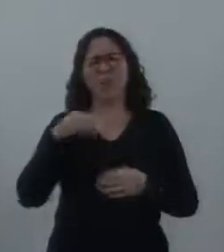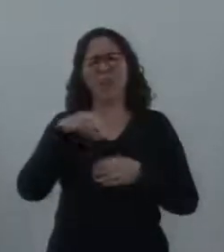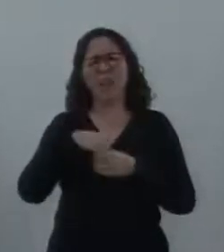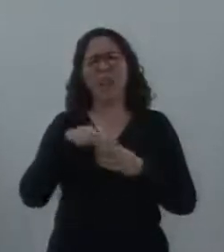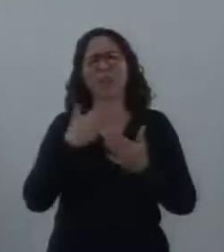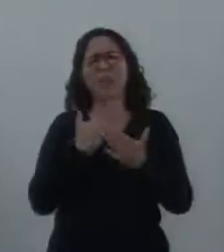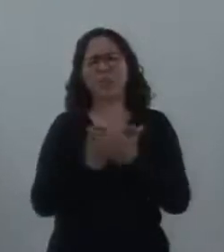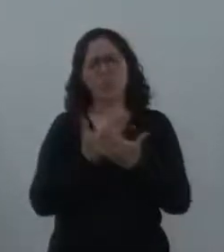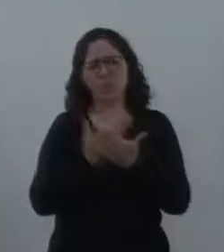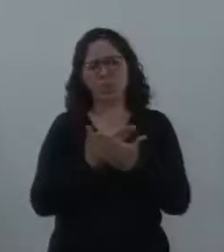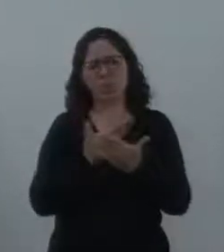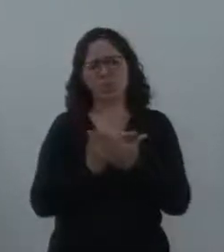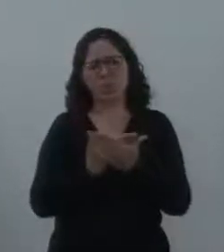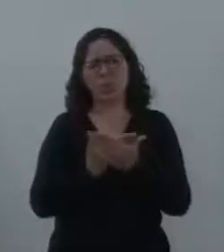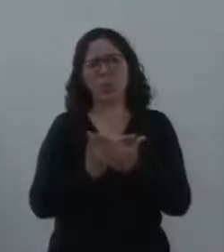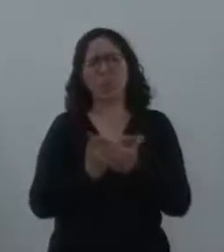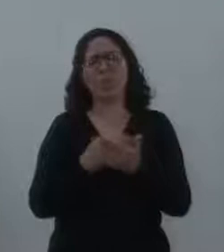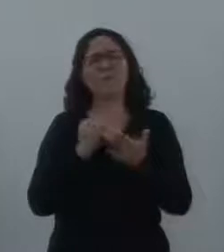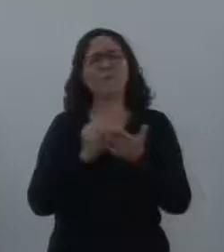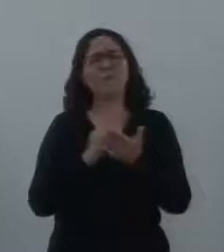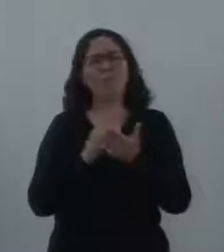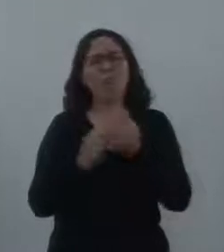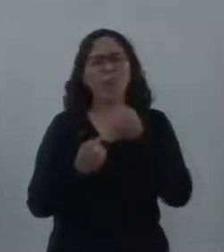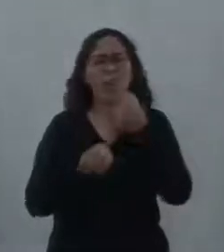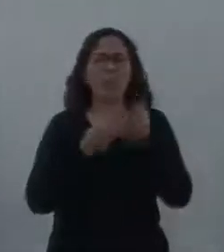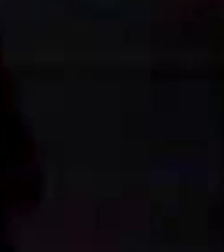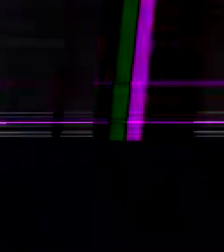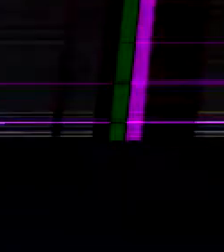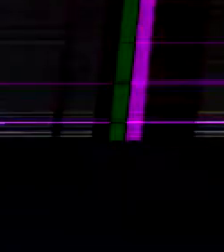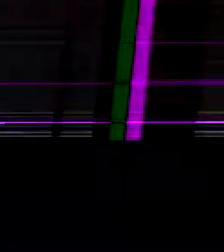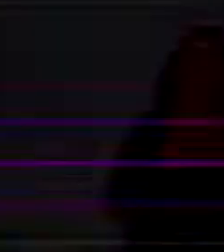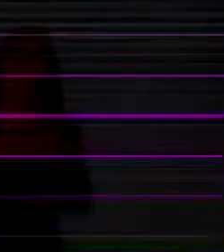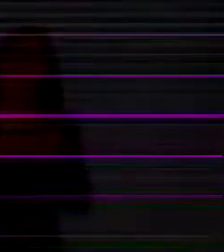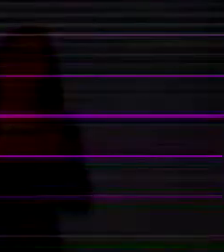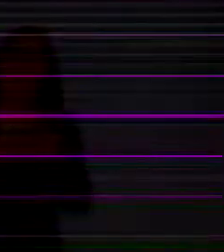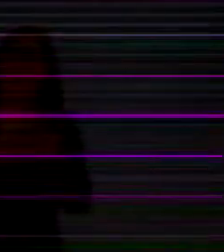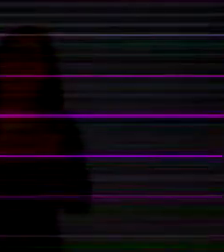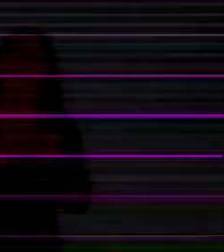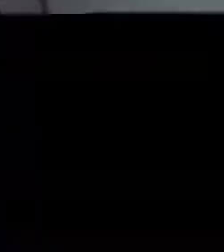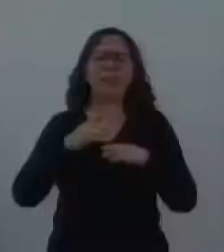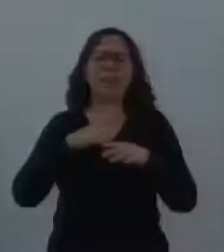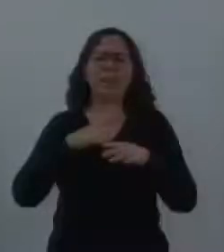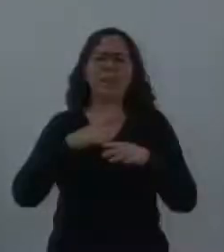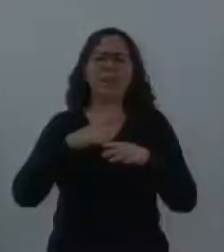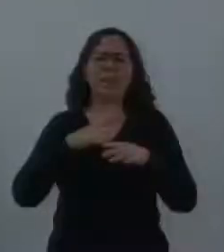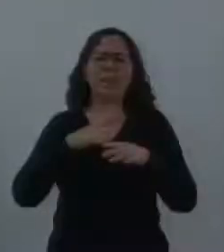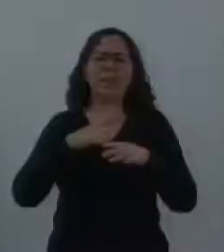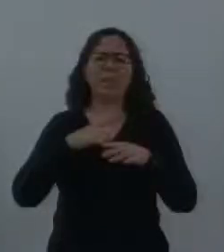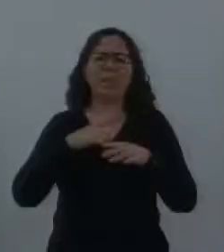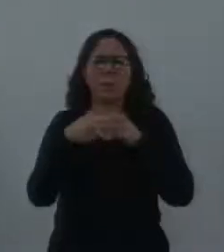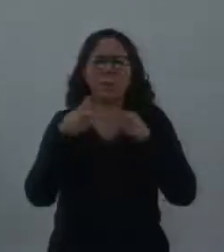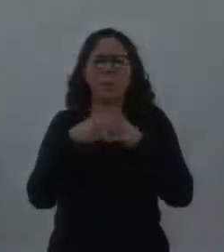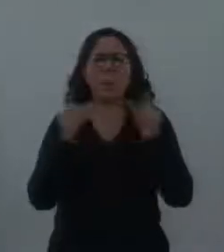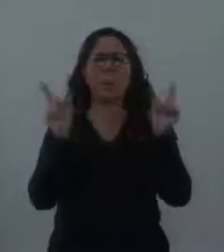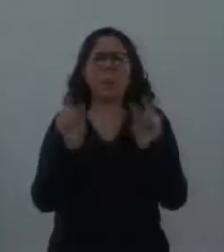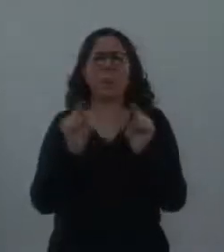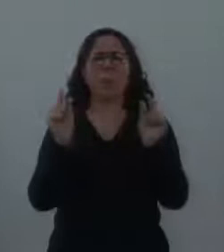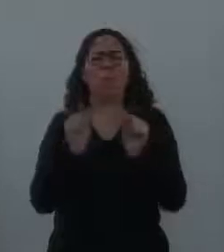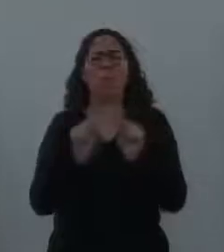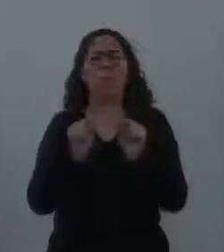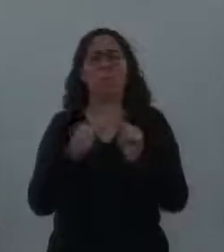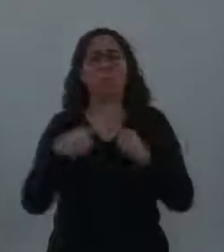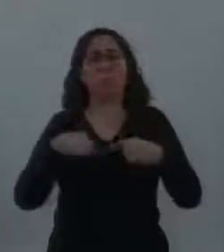escola, muita falta de informação. Cada vez mais a informação está curta, ela está preguiçosa, então a